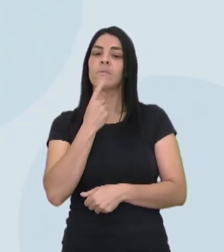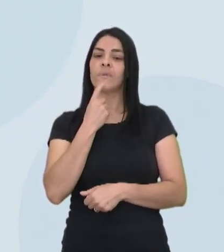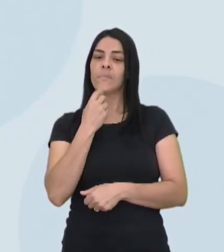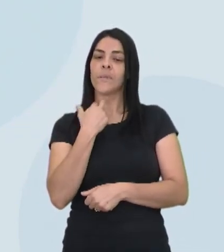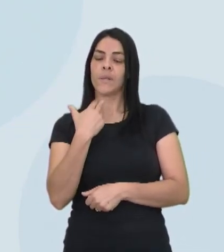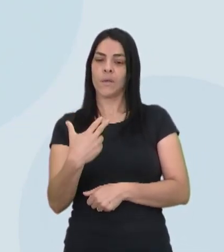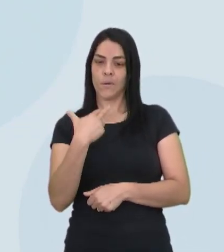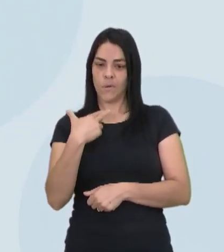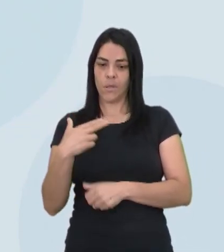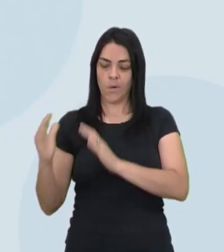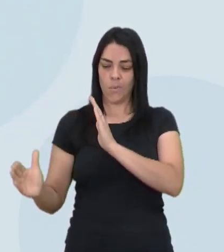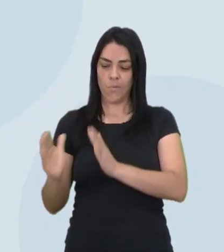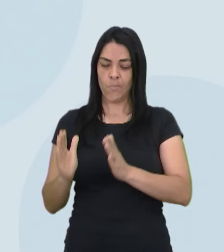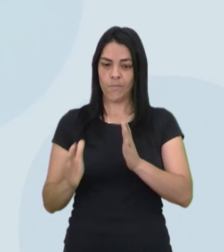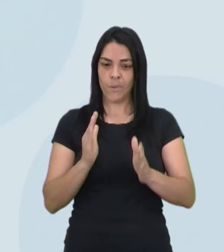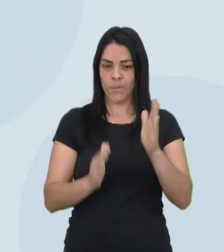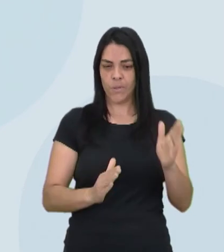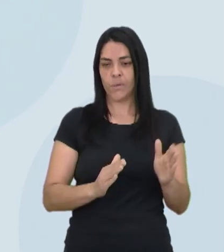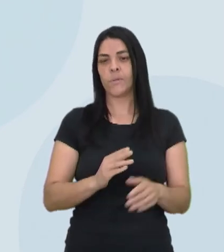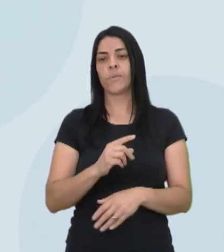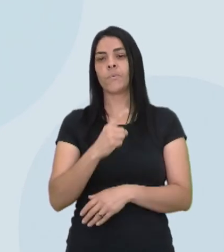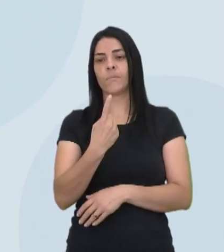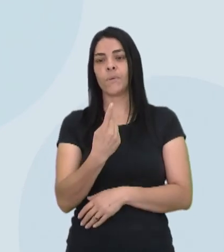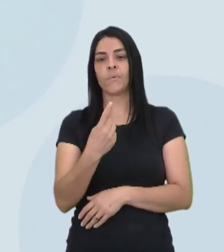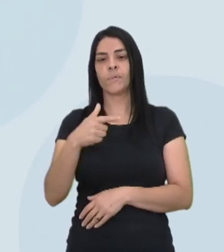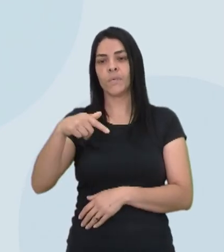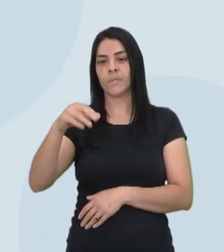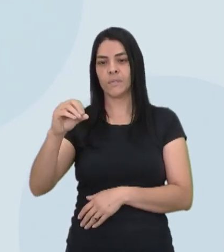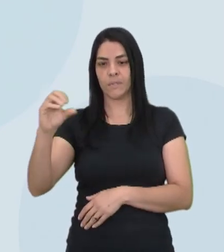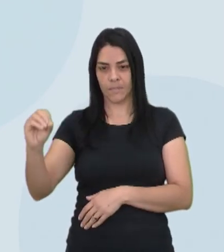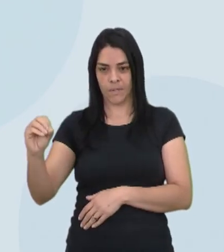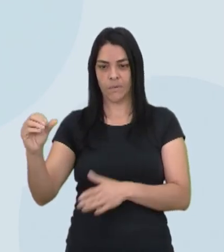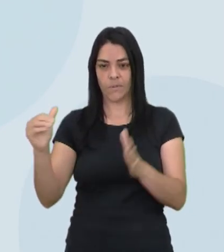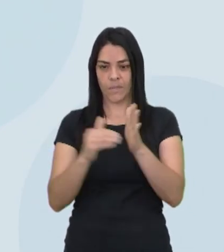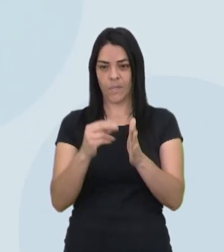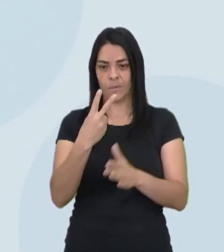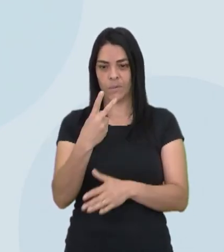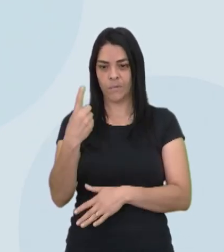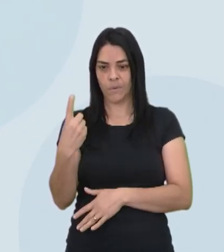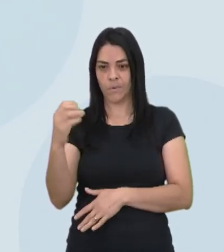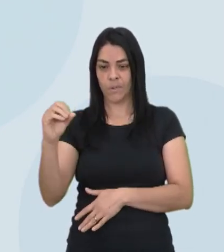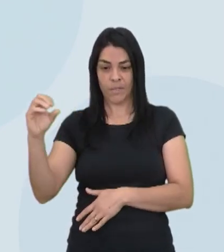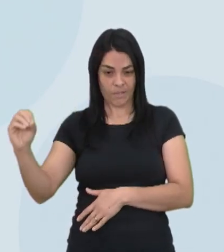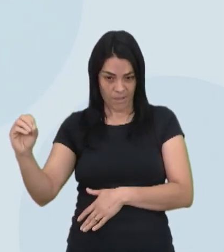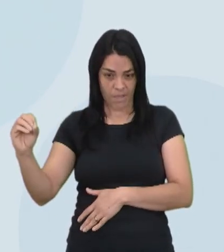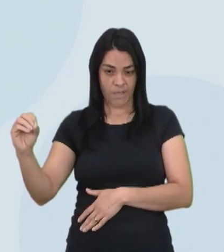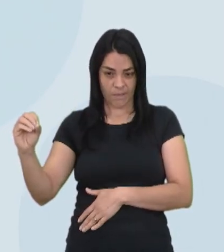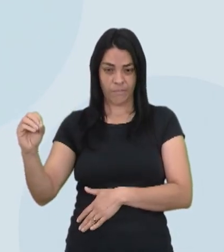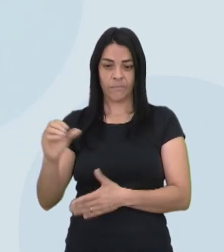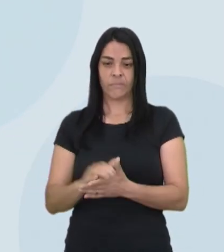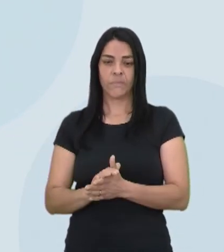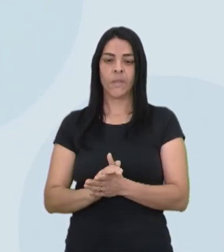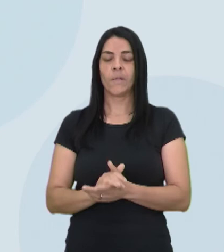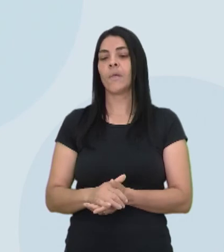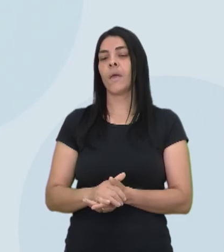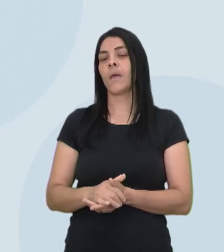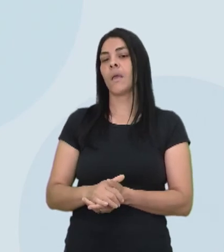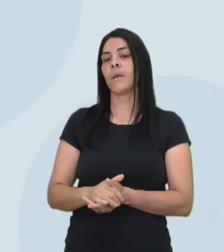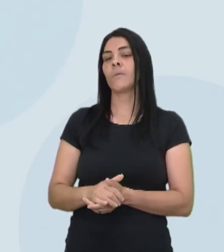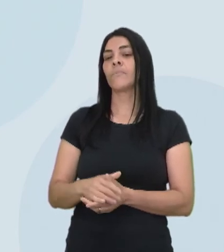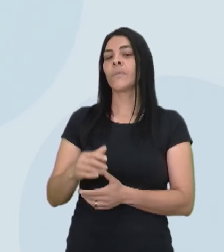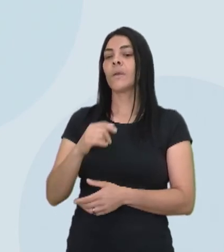de 1700 a 2100. Ou seja, né, a parte onde está em verde